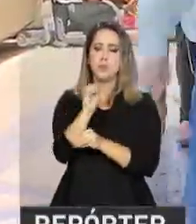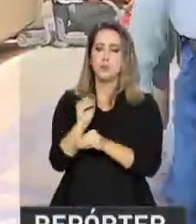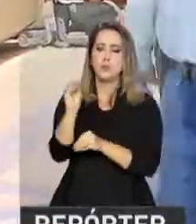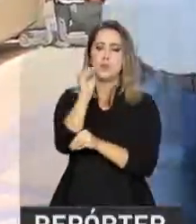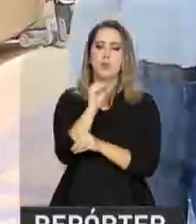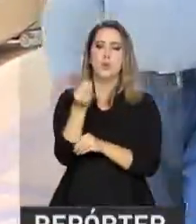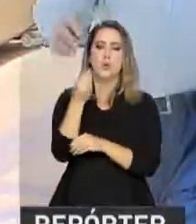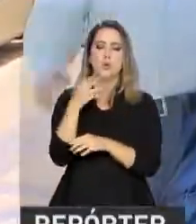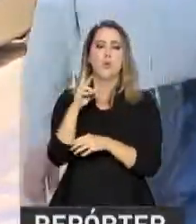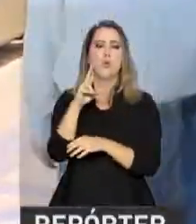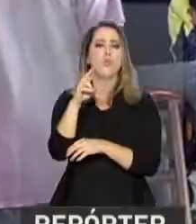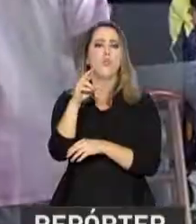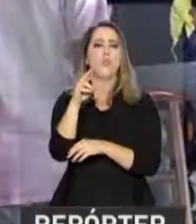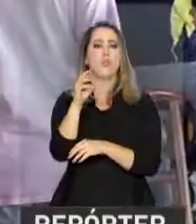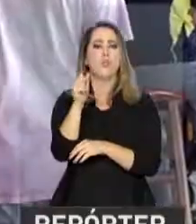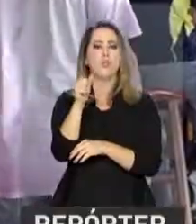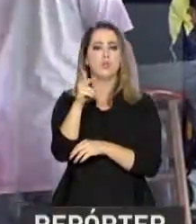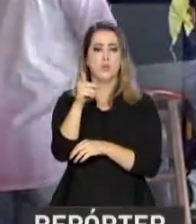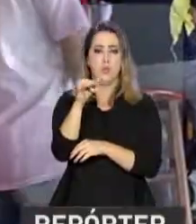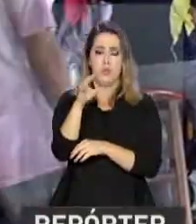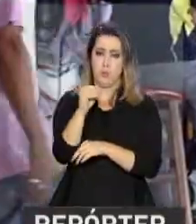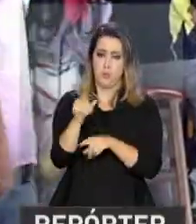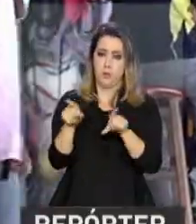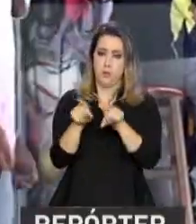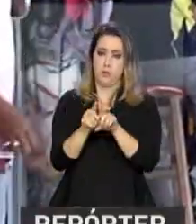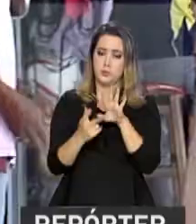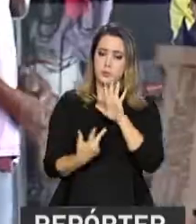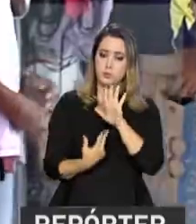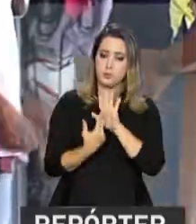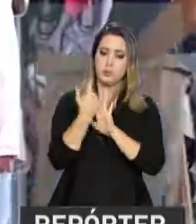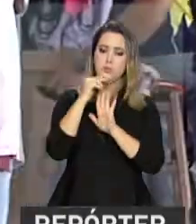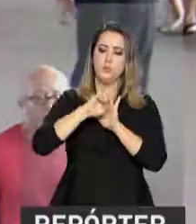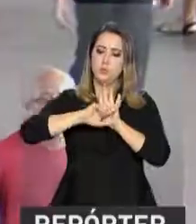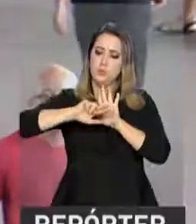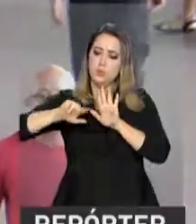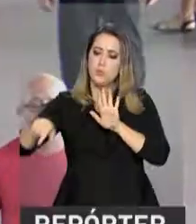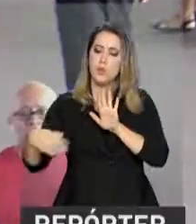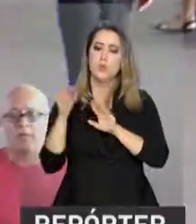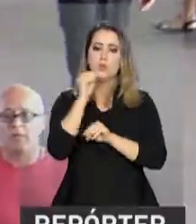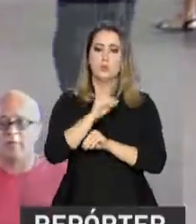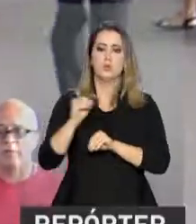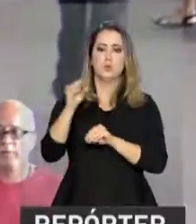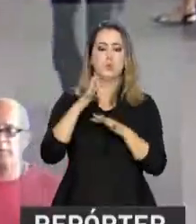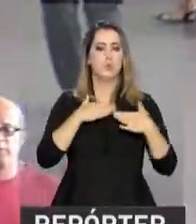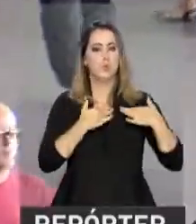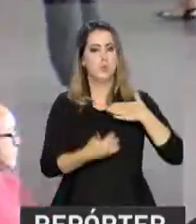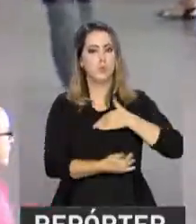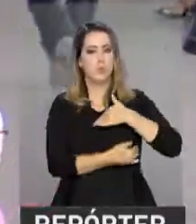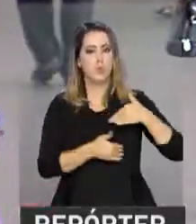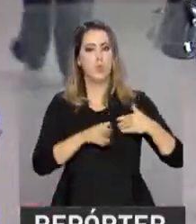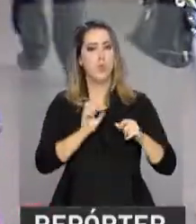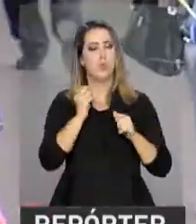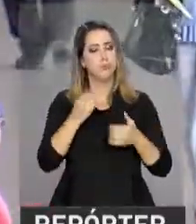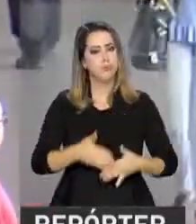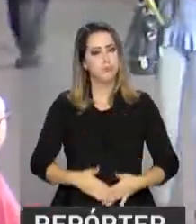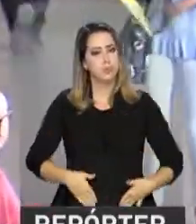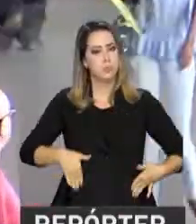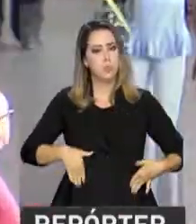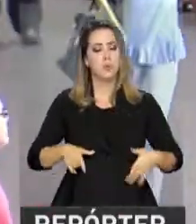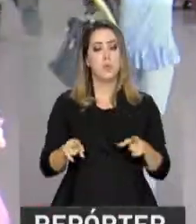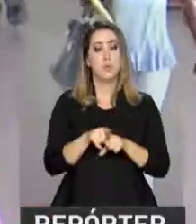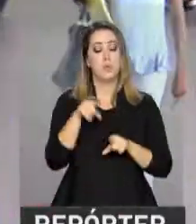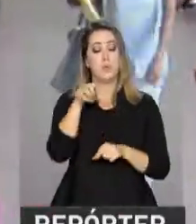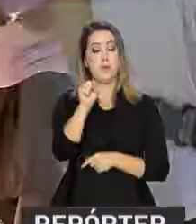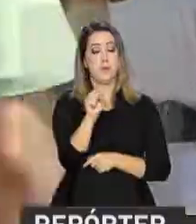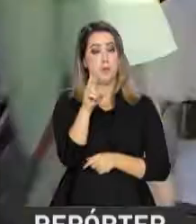radioterapia, quimioterapia, cirurgias oncológicas e exames preventivos de mamografia e papanicolau. O Sistema Único de